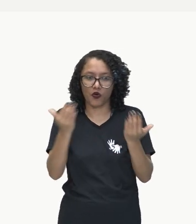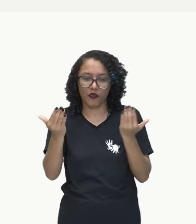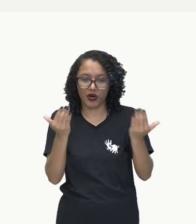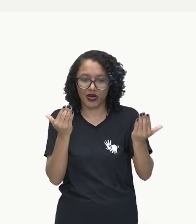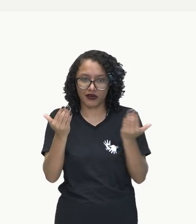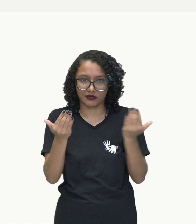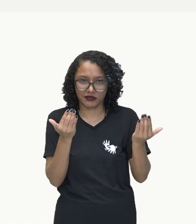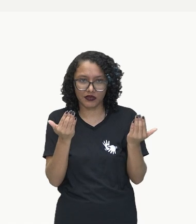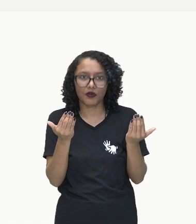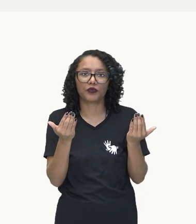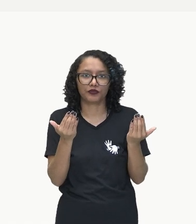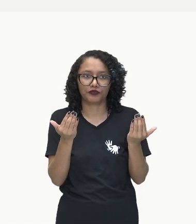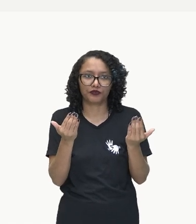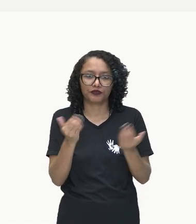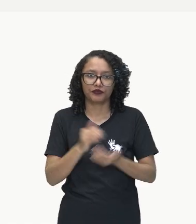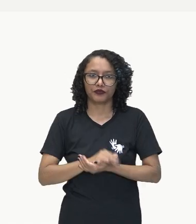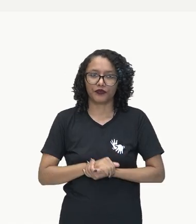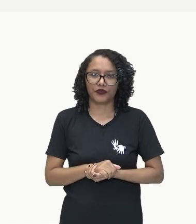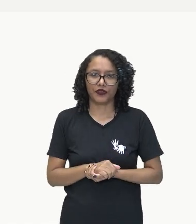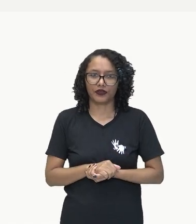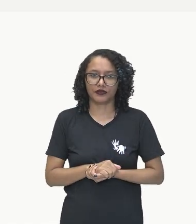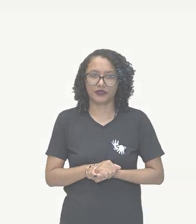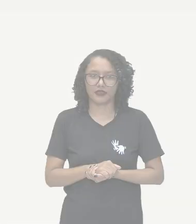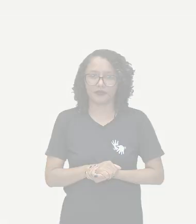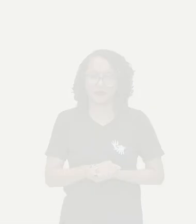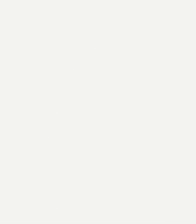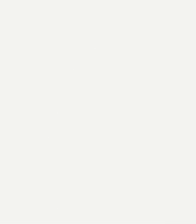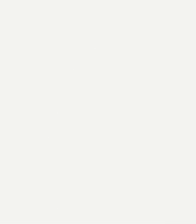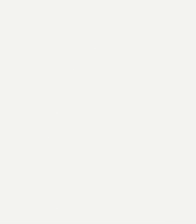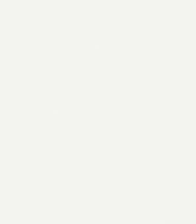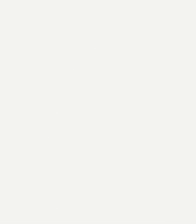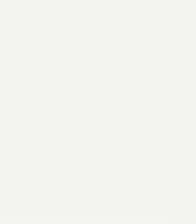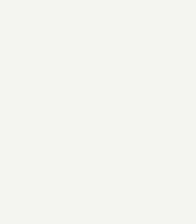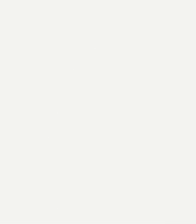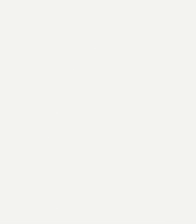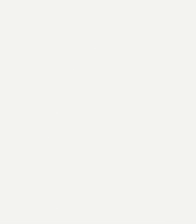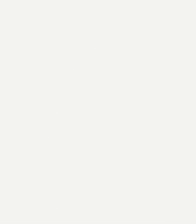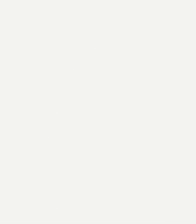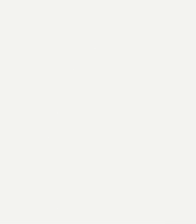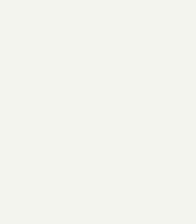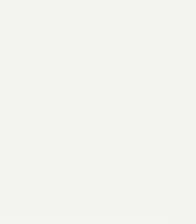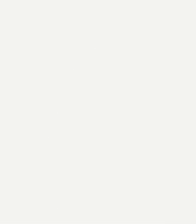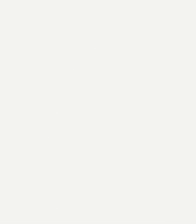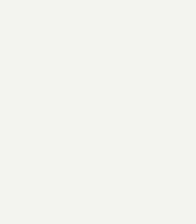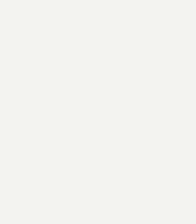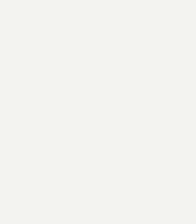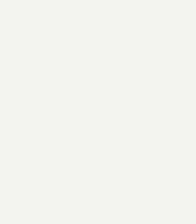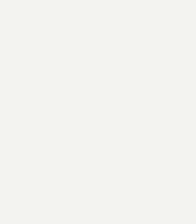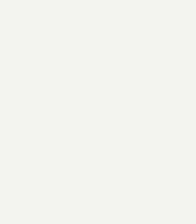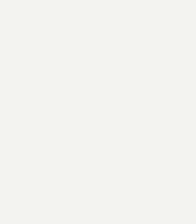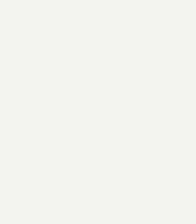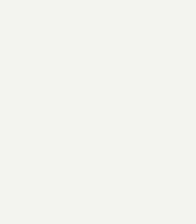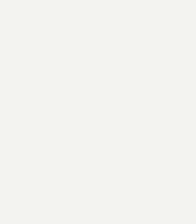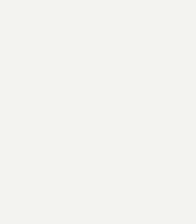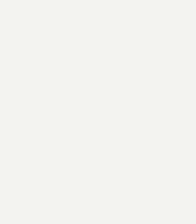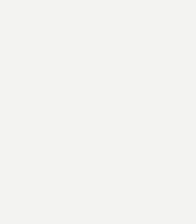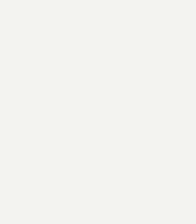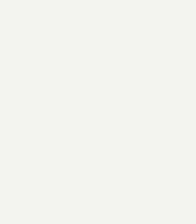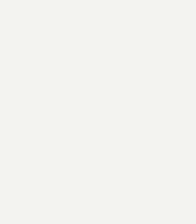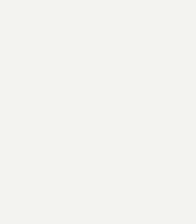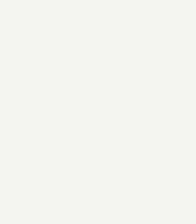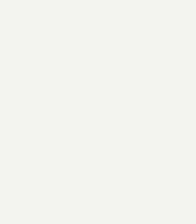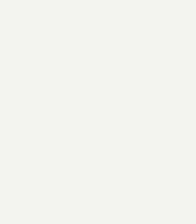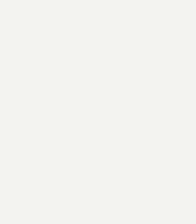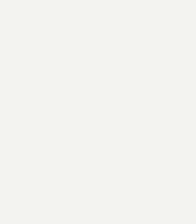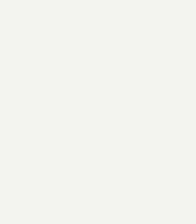prazer encontro eu lá. Minha terra tem palmeiras, onde canta o sabiá. Não permita Deus que eu morra sem que eu